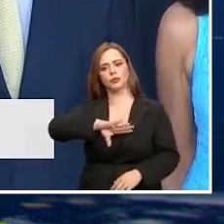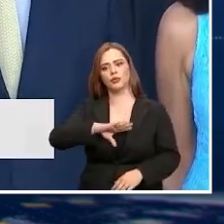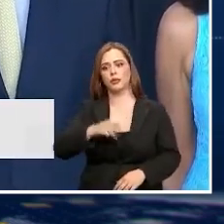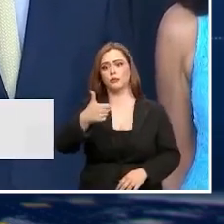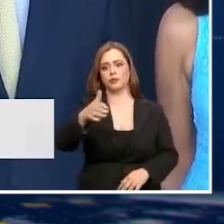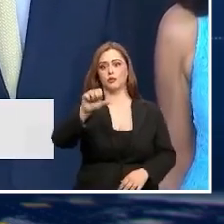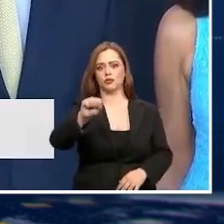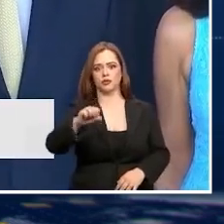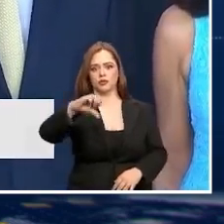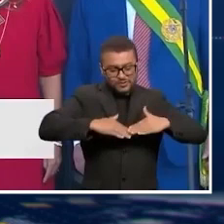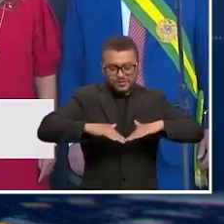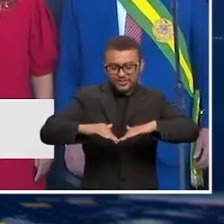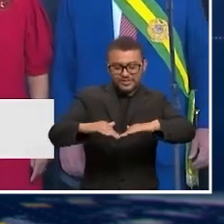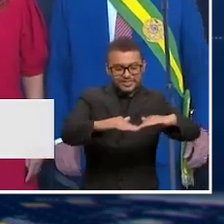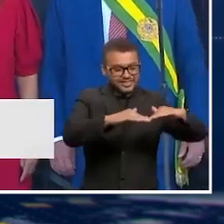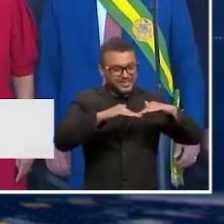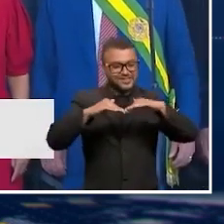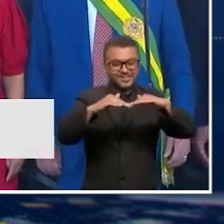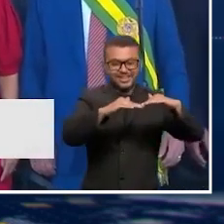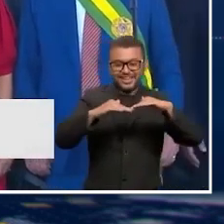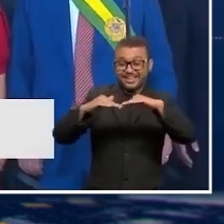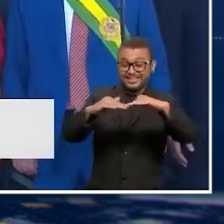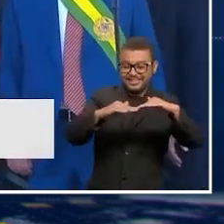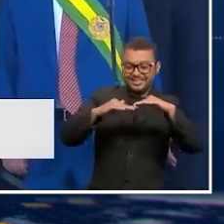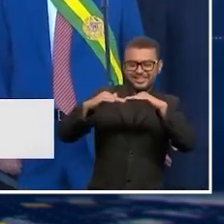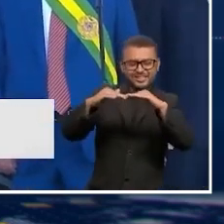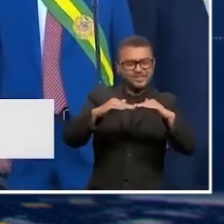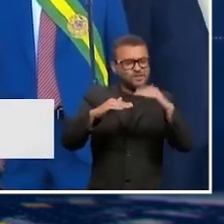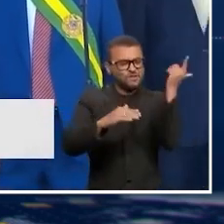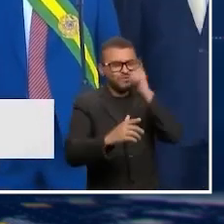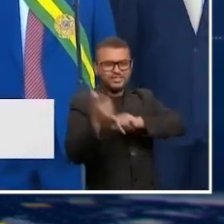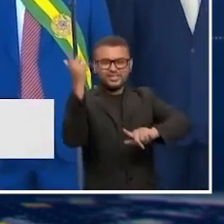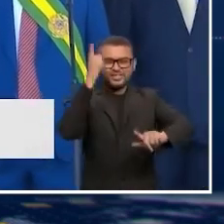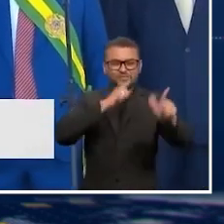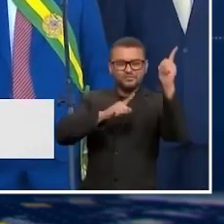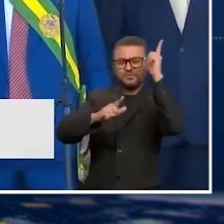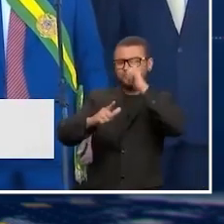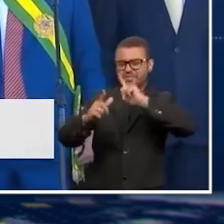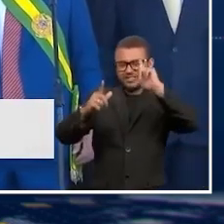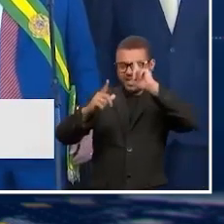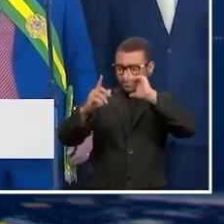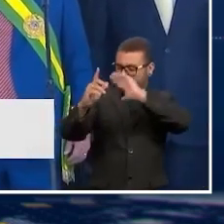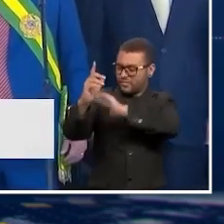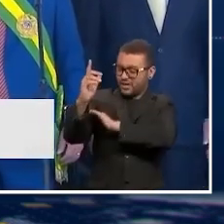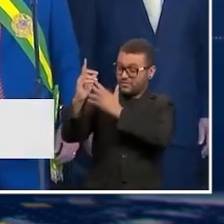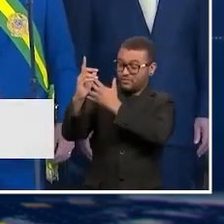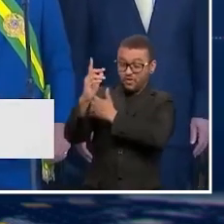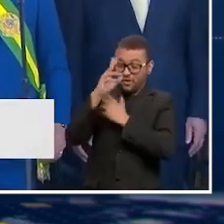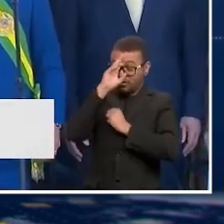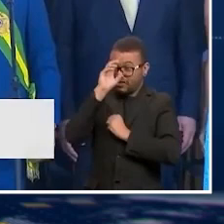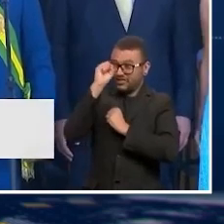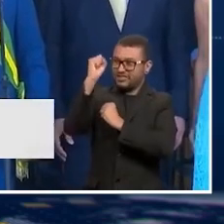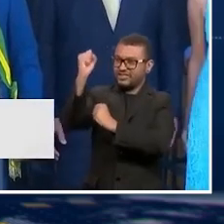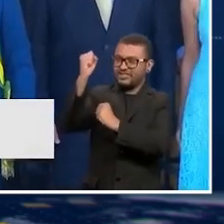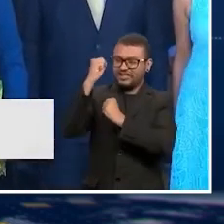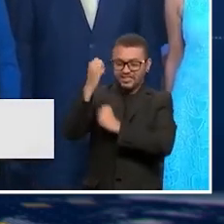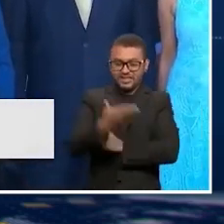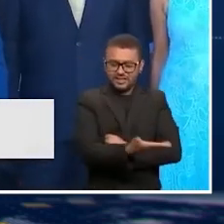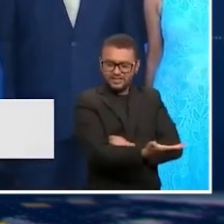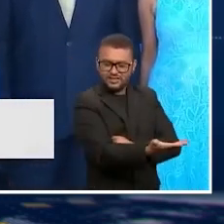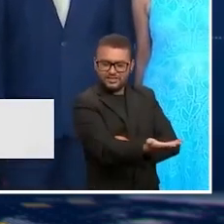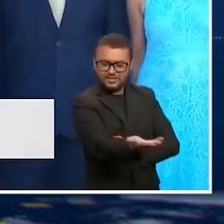povo, o Lula dando tchau pro nada. Eu acho que isso é reflexo do que a gente está vivendo no Brasil, esse clima